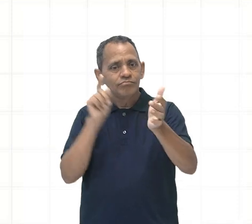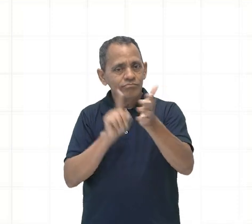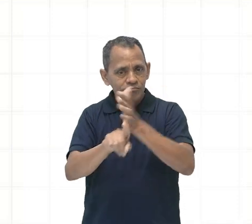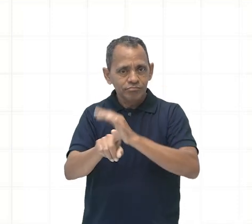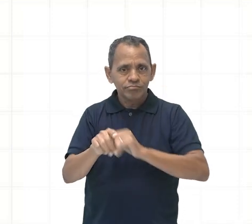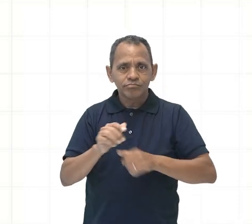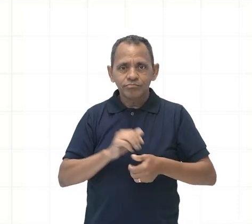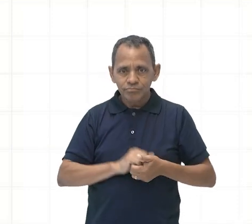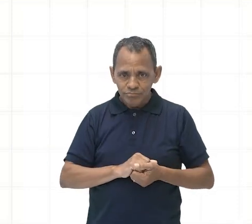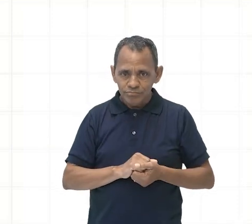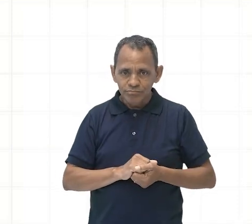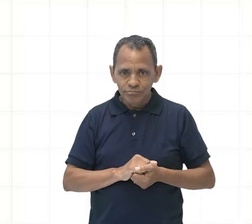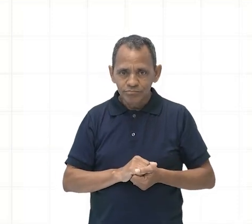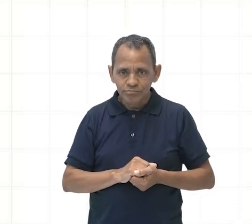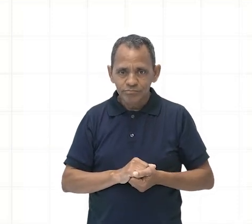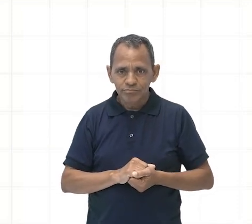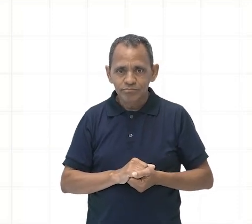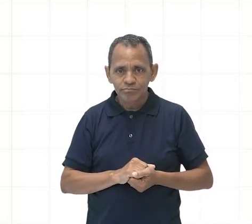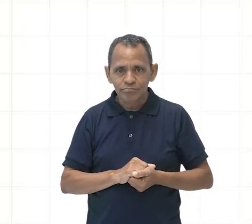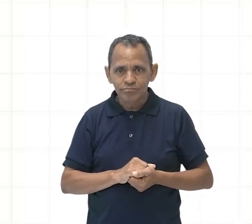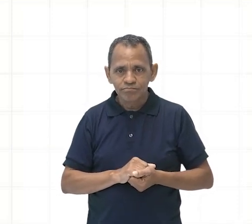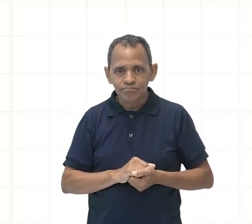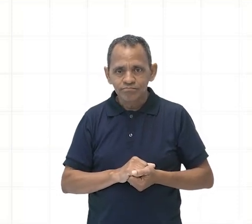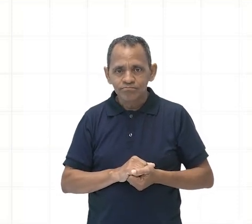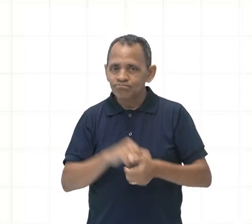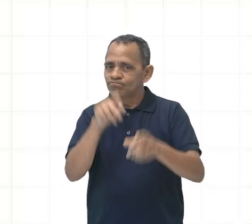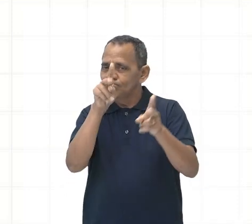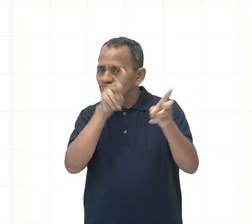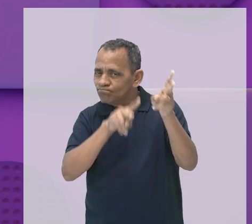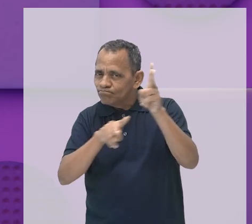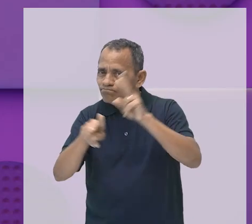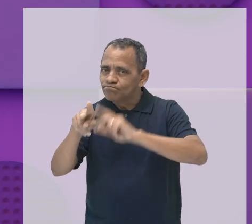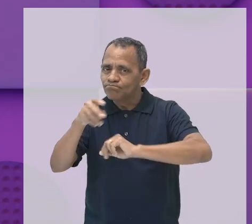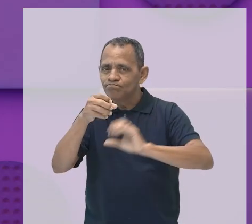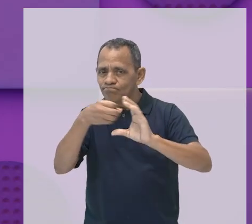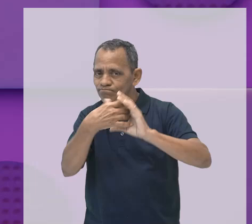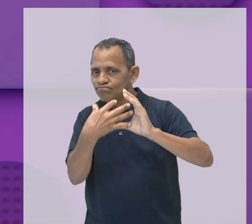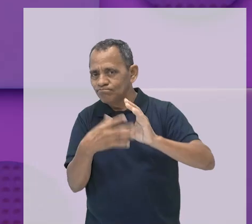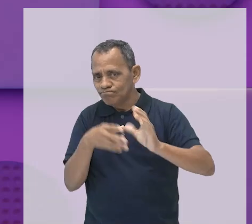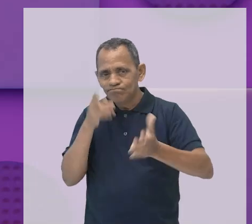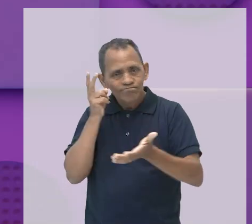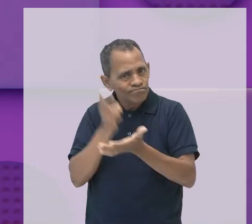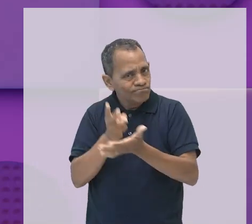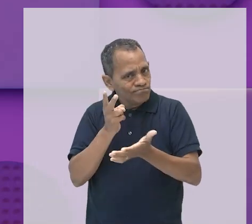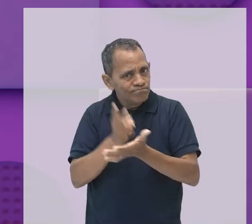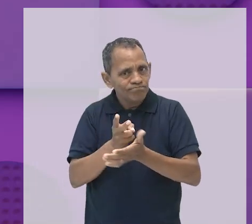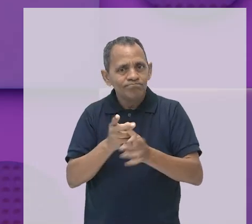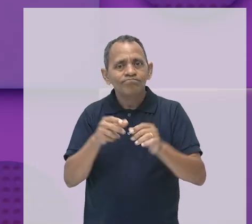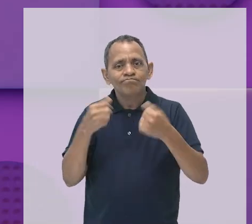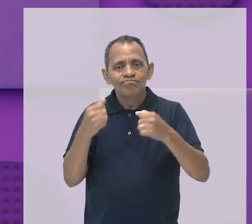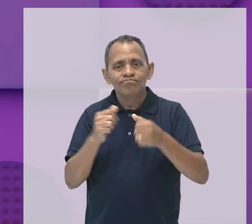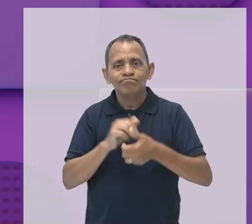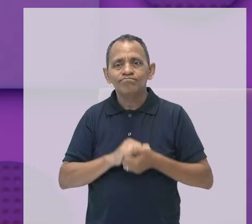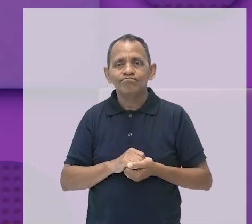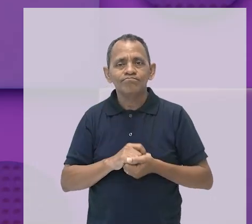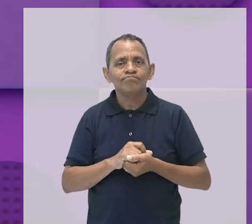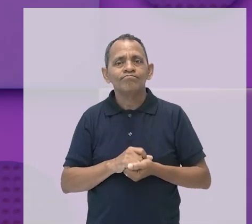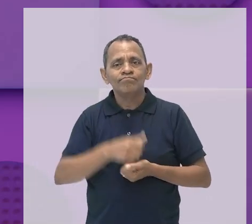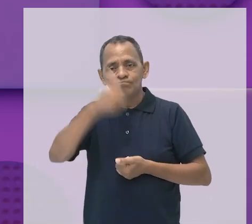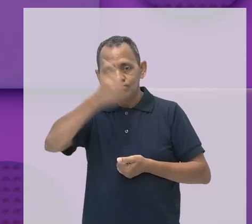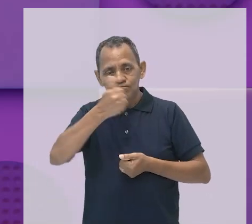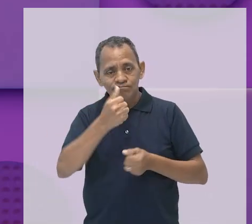Então, é um olhar que você vai ter que sempre fazer. Primeiro, eu identifico as